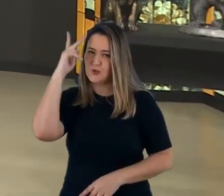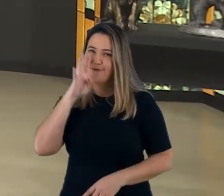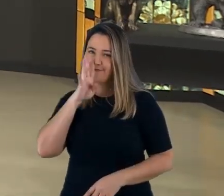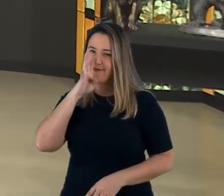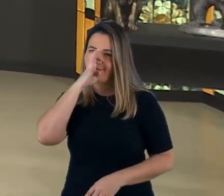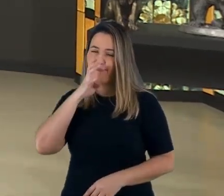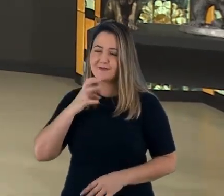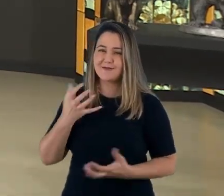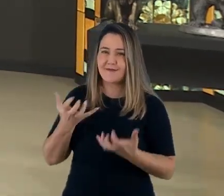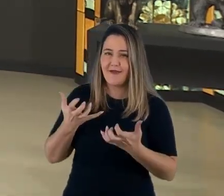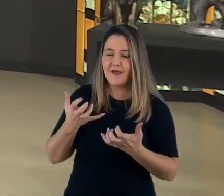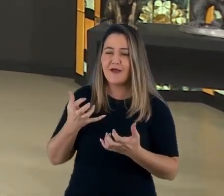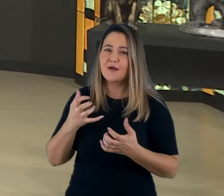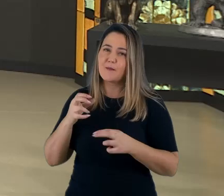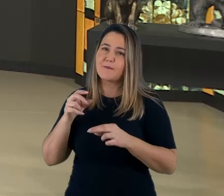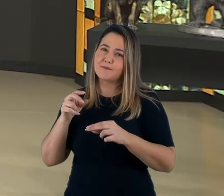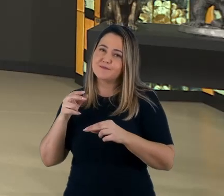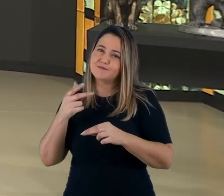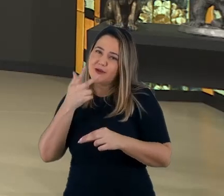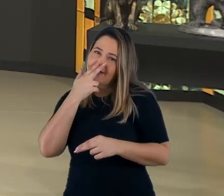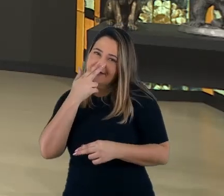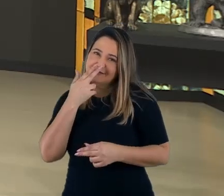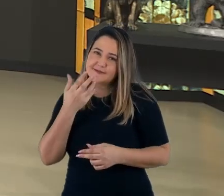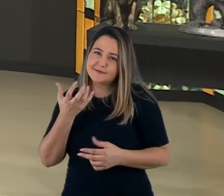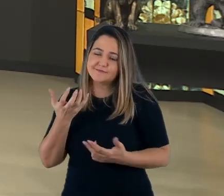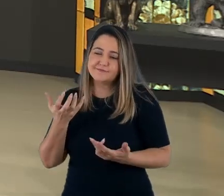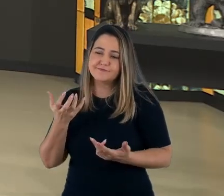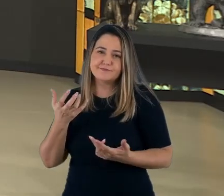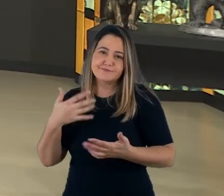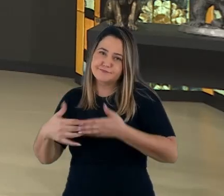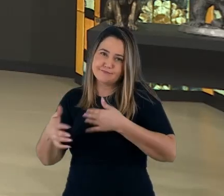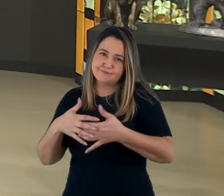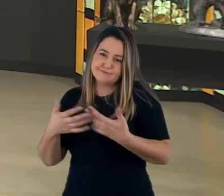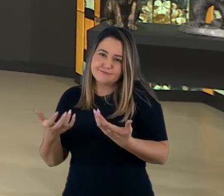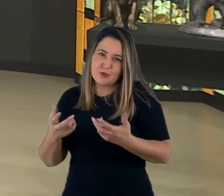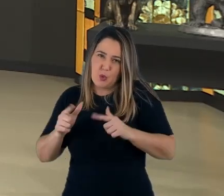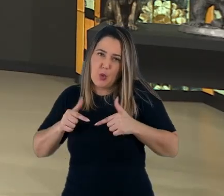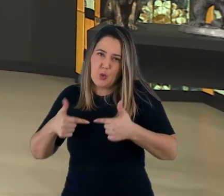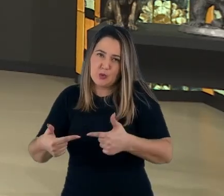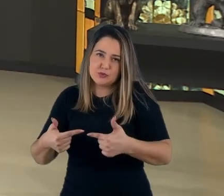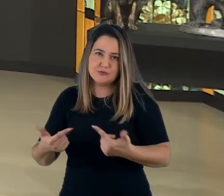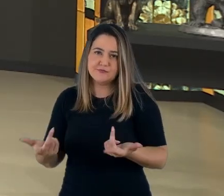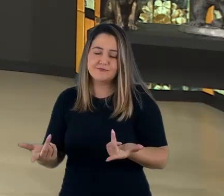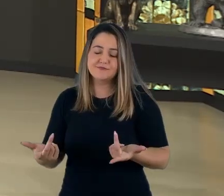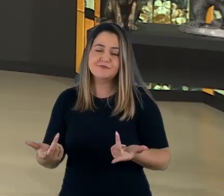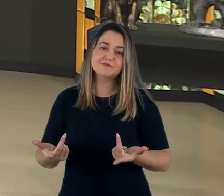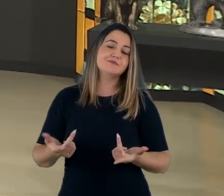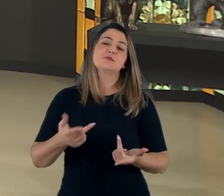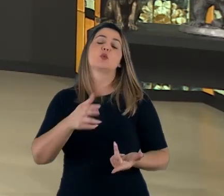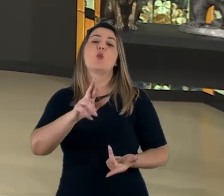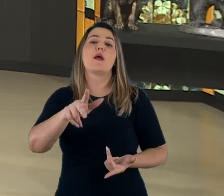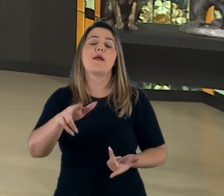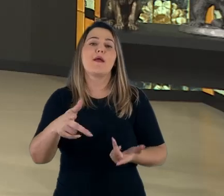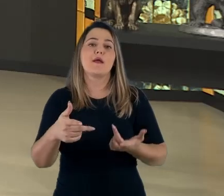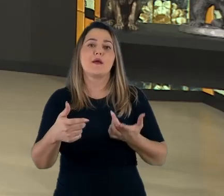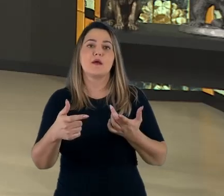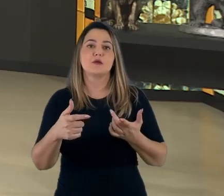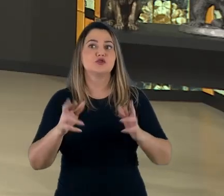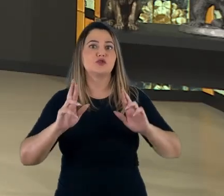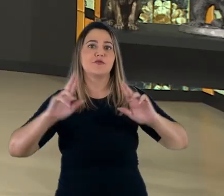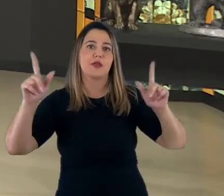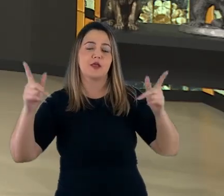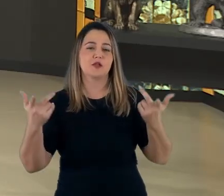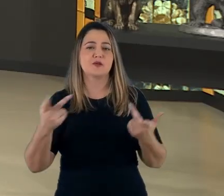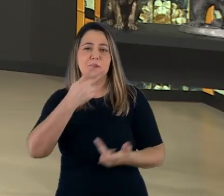há motivos, encontra motivos para ser teimoso em qualquer situação. Isto não é uma situação